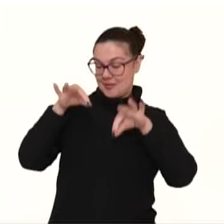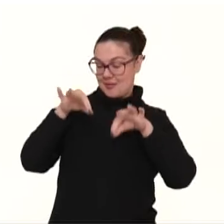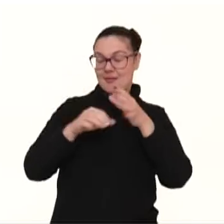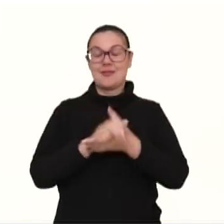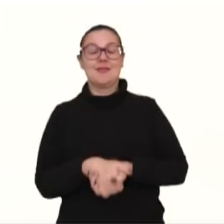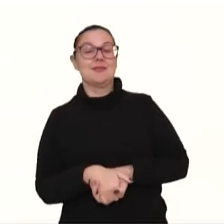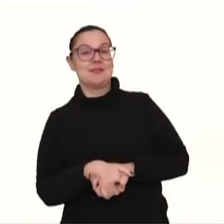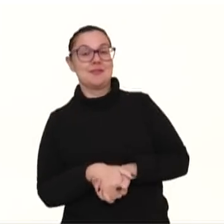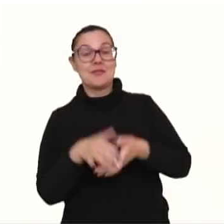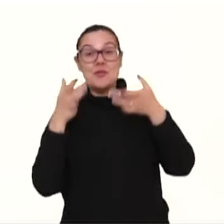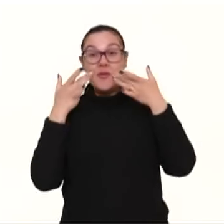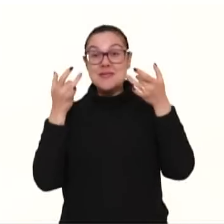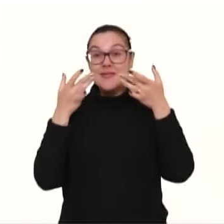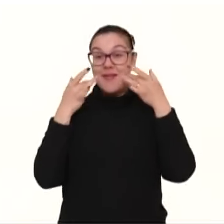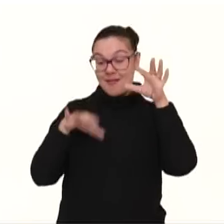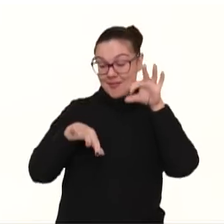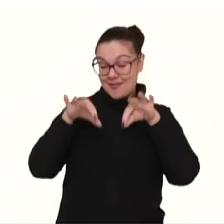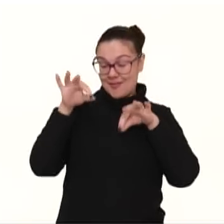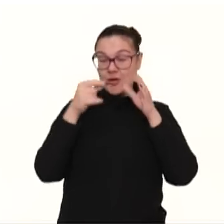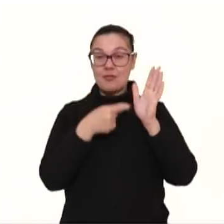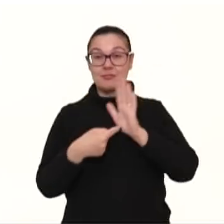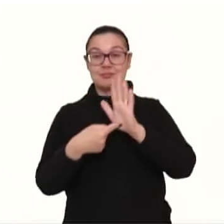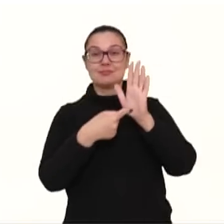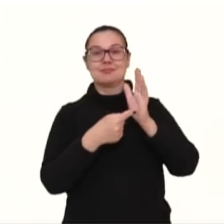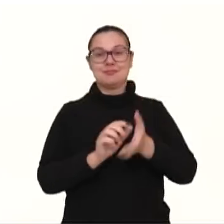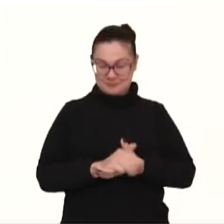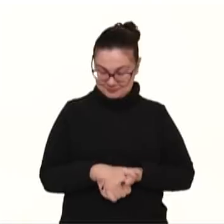com essa obra que eles